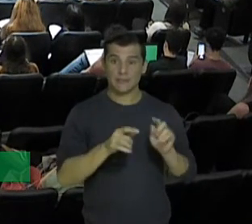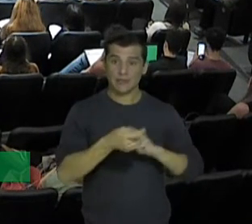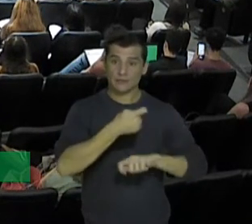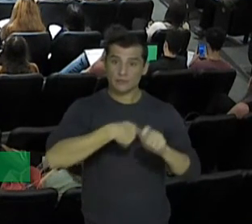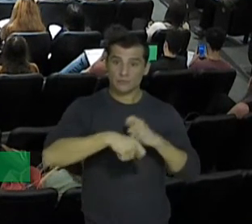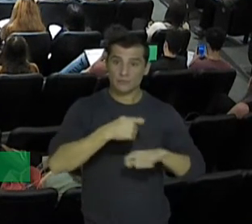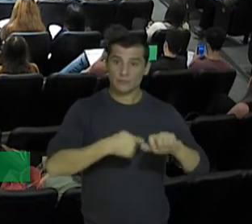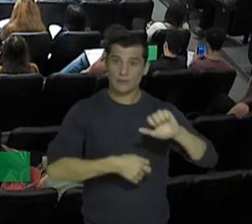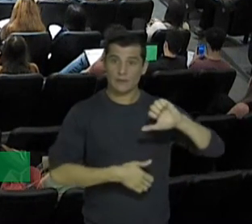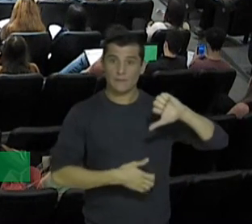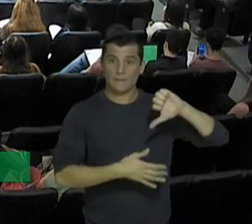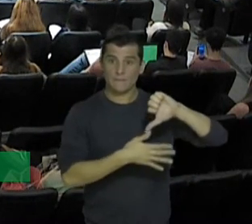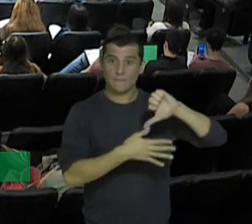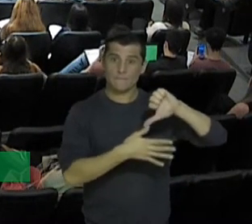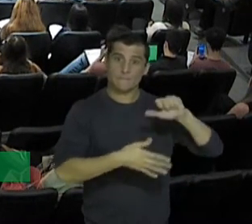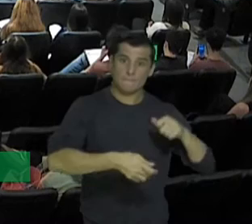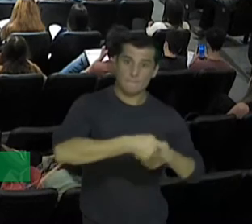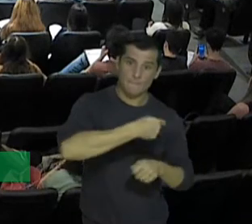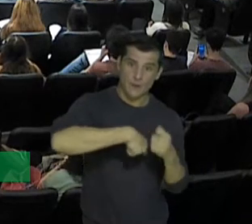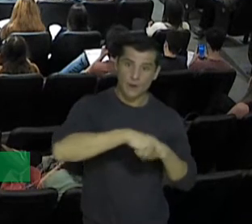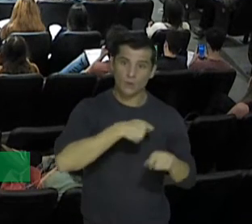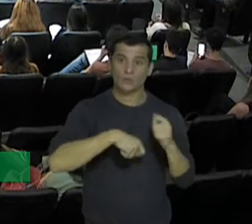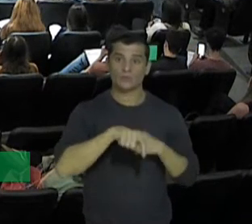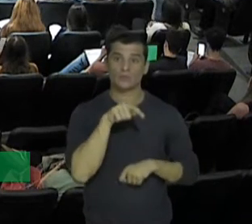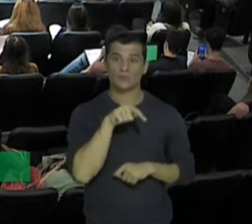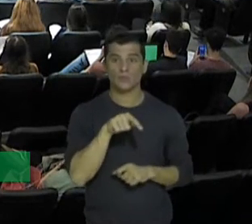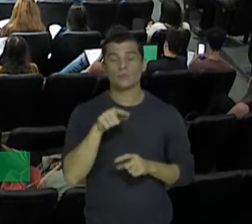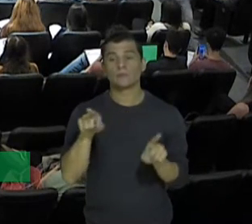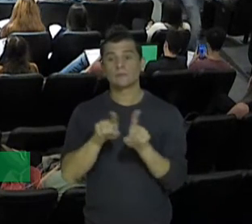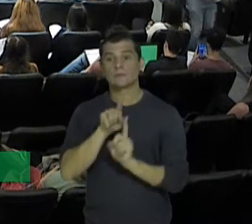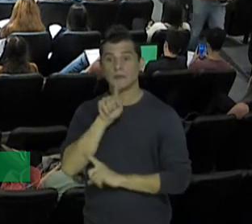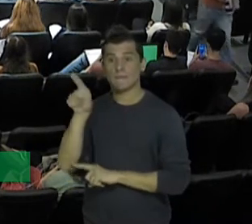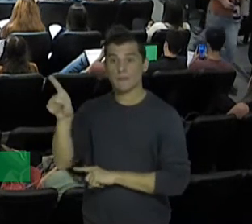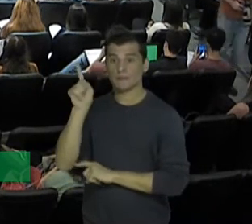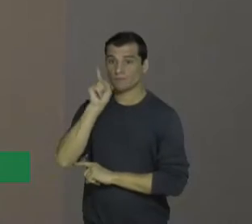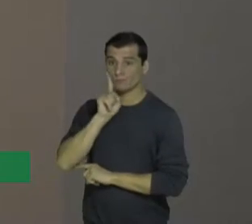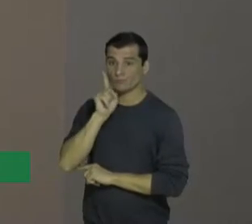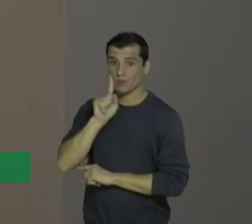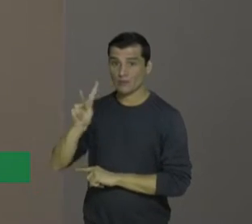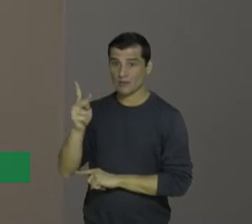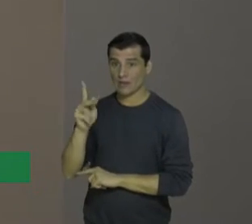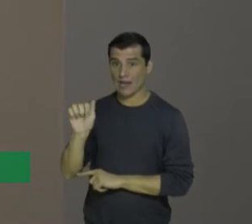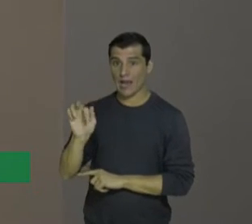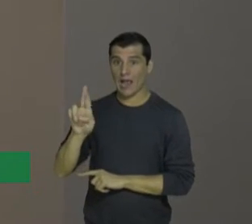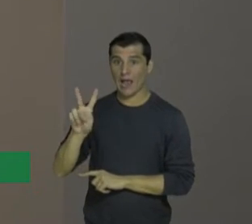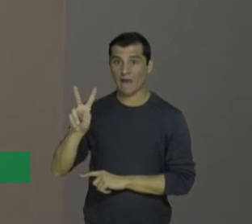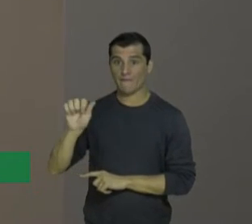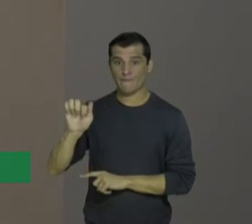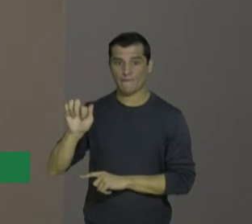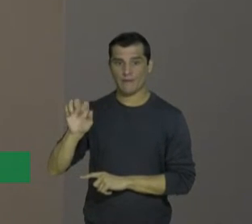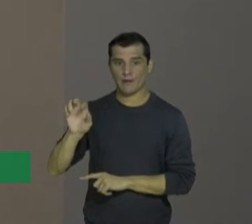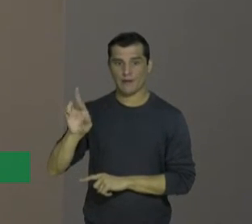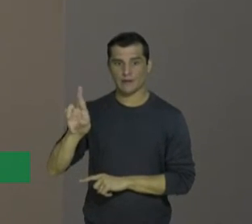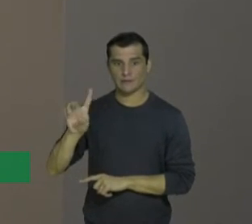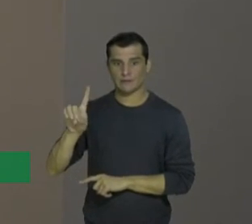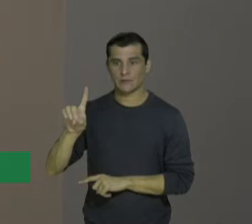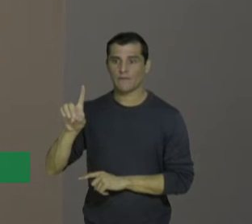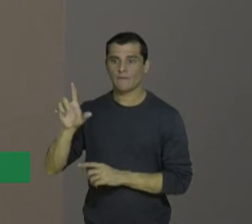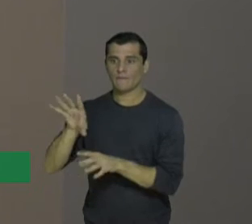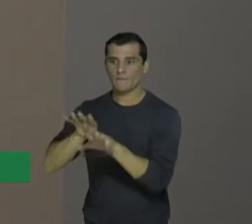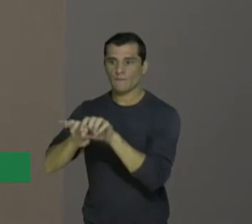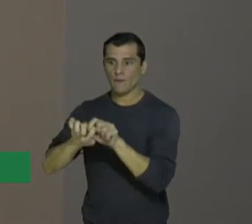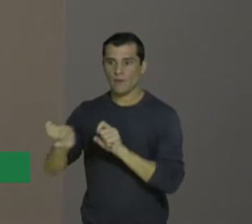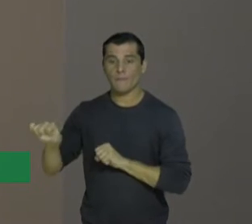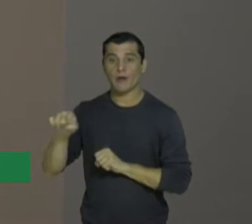mestre em Direito com foco em negócios pela Universidade de Harvard Estados Unidos é mestre em direito econômico Internacional pela